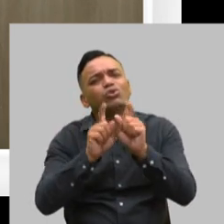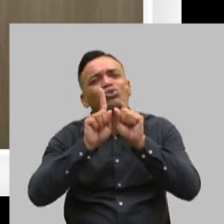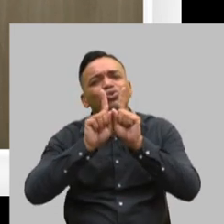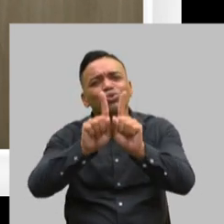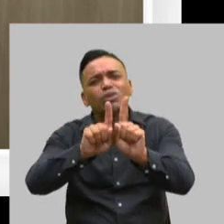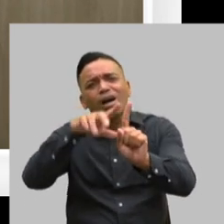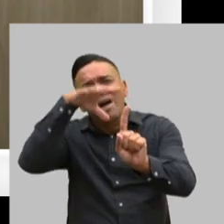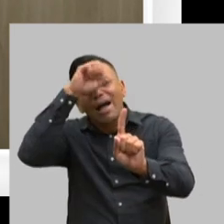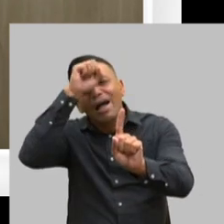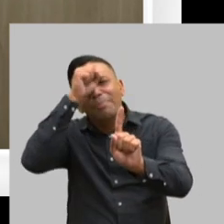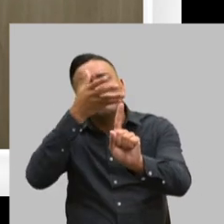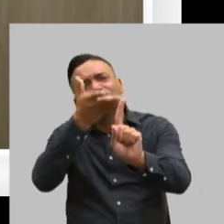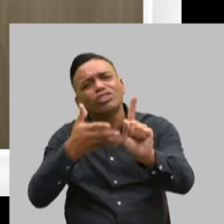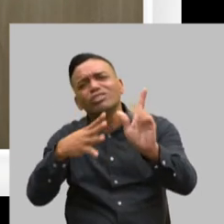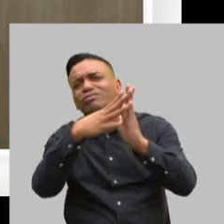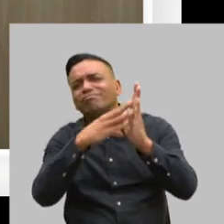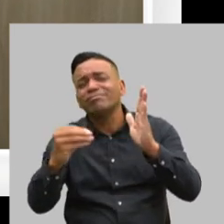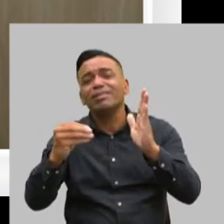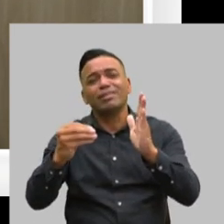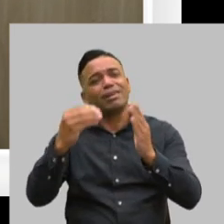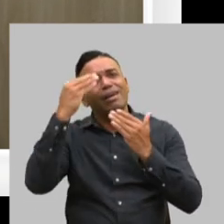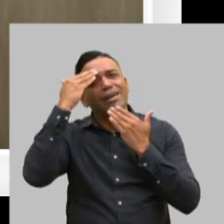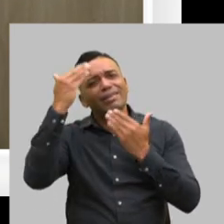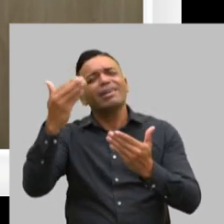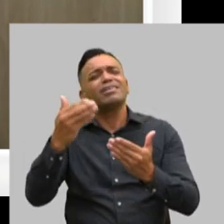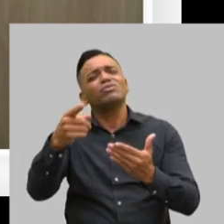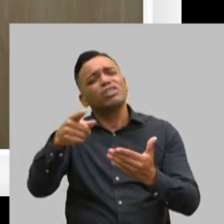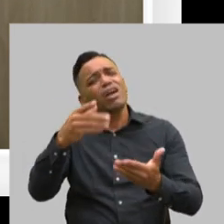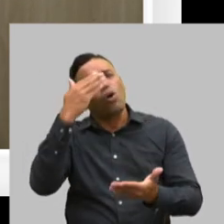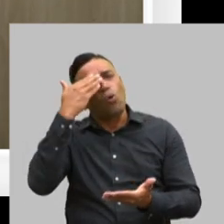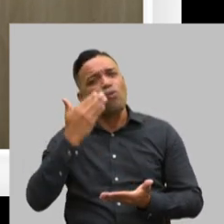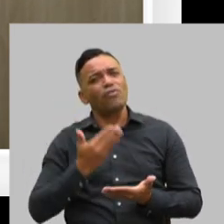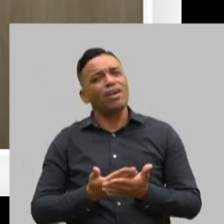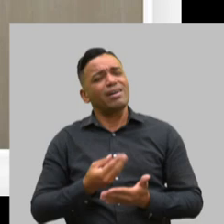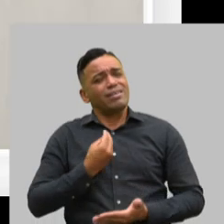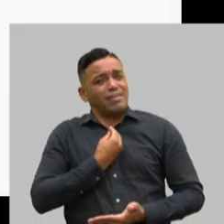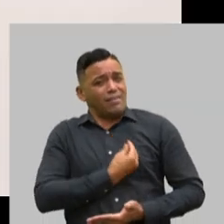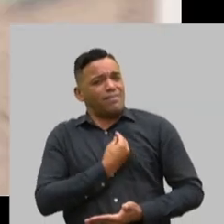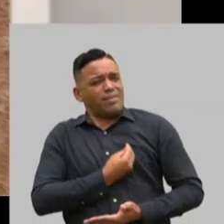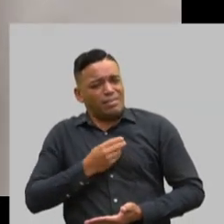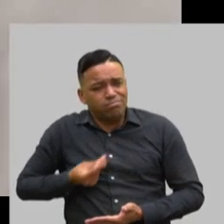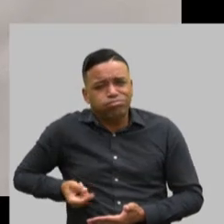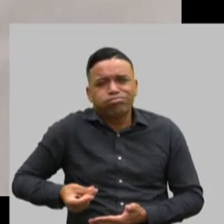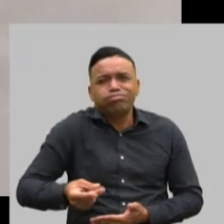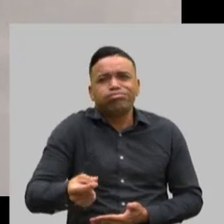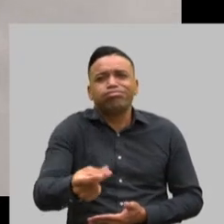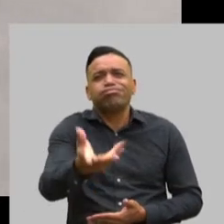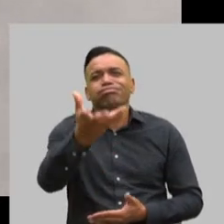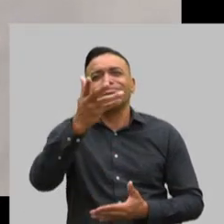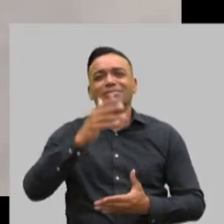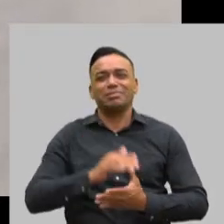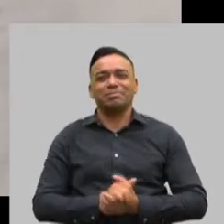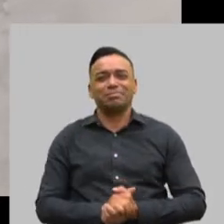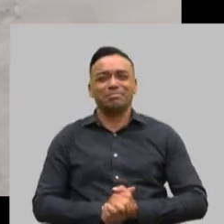tanto com o Senhor. Agradeço em nome da Caritas a confiança. Viva, viva o Dom Vicente!